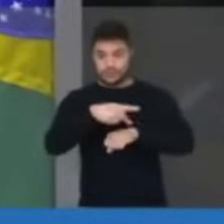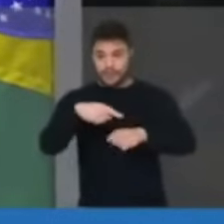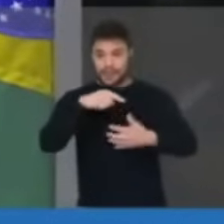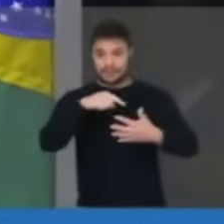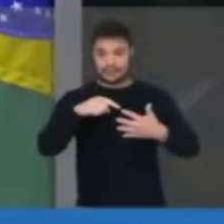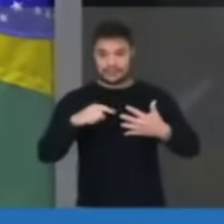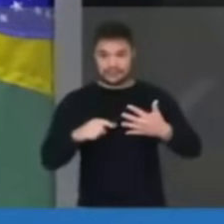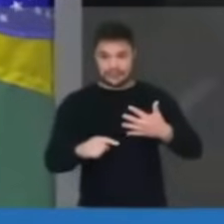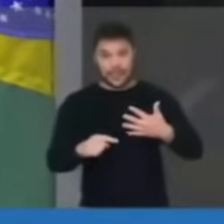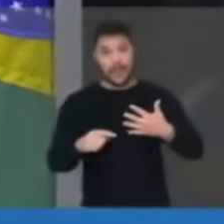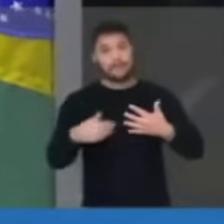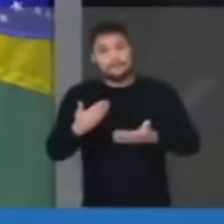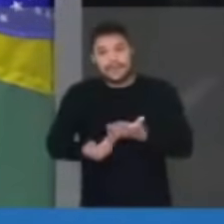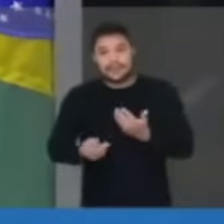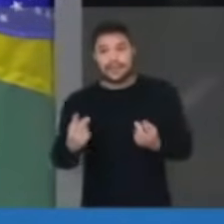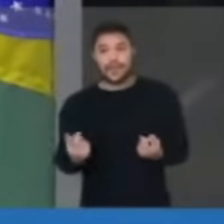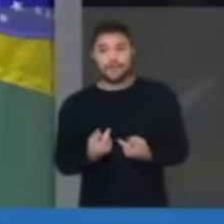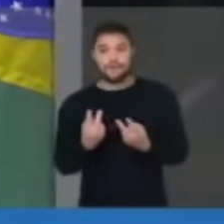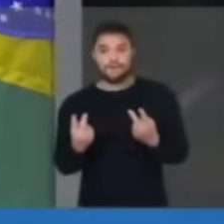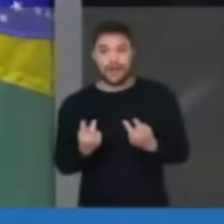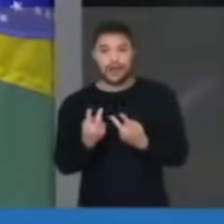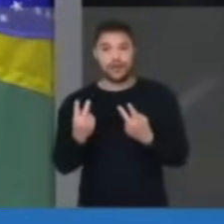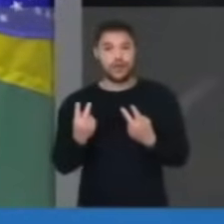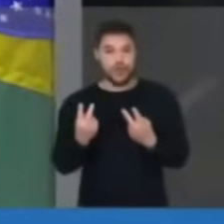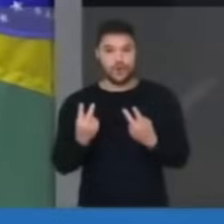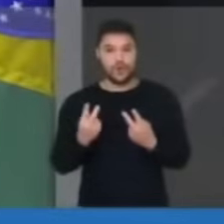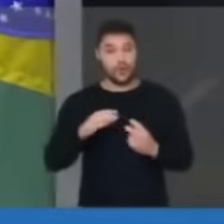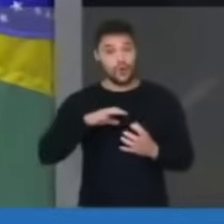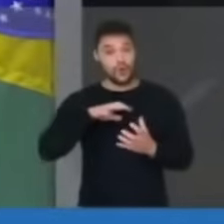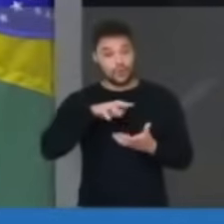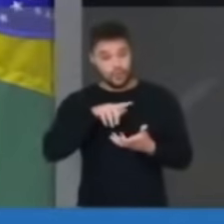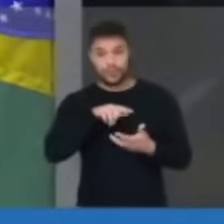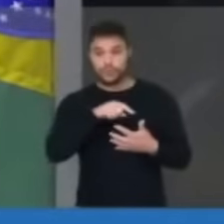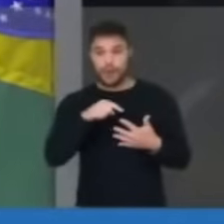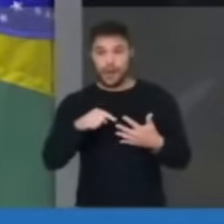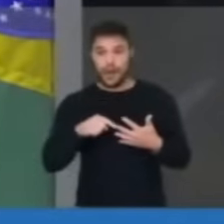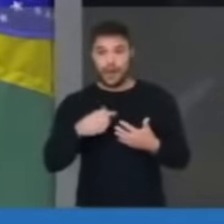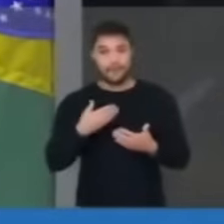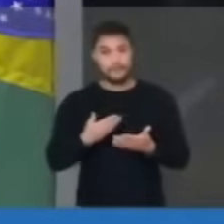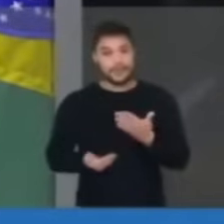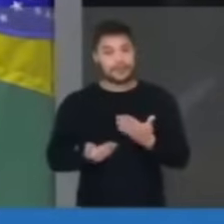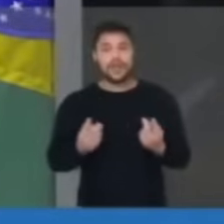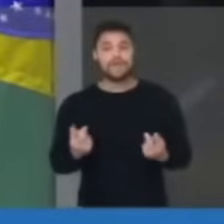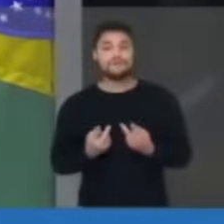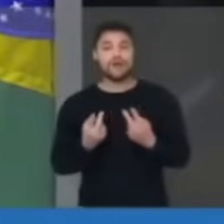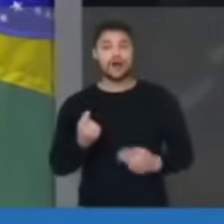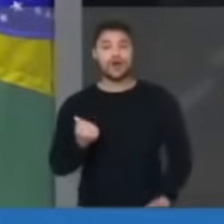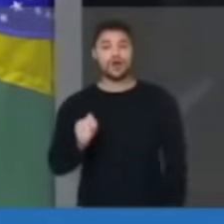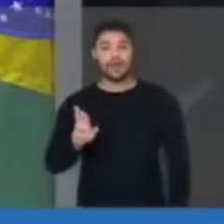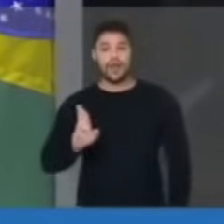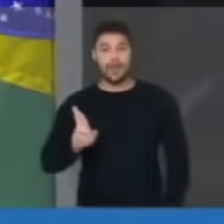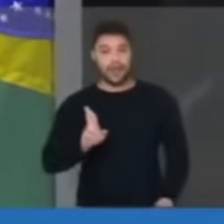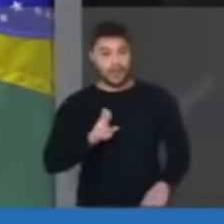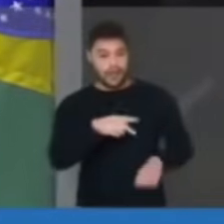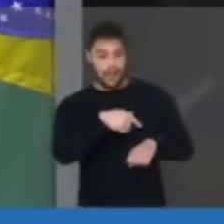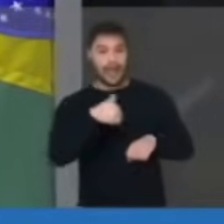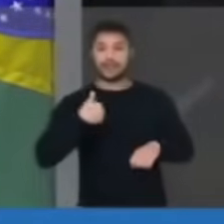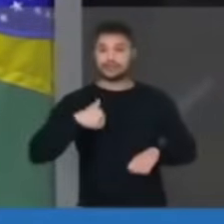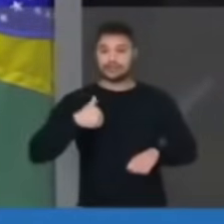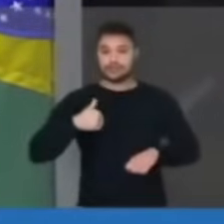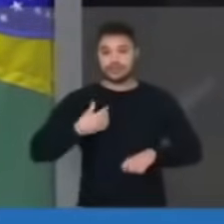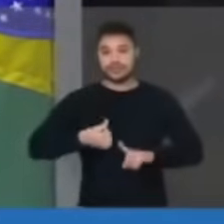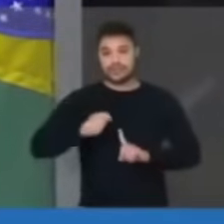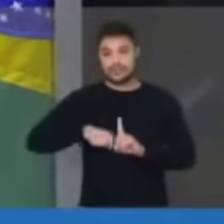mais desvalorizada do planeta Terra. Nós estamos perdendo para a Argentina, que há 6 meses